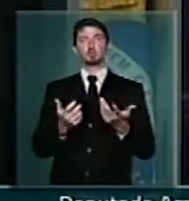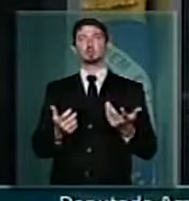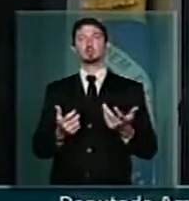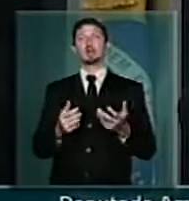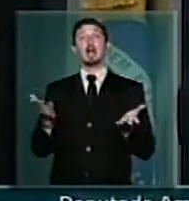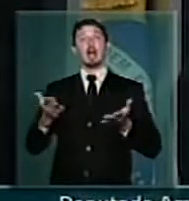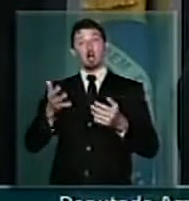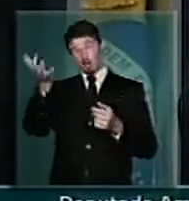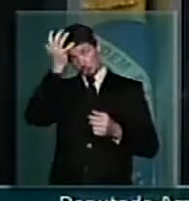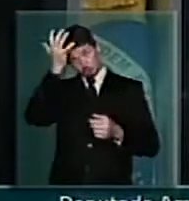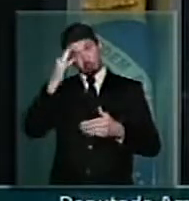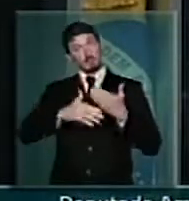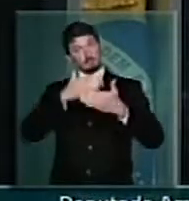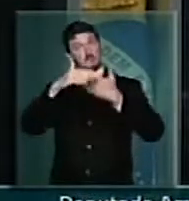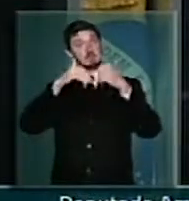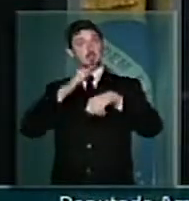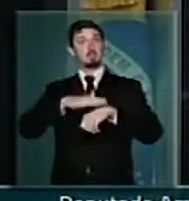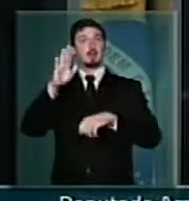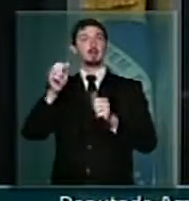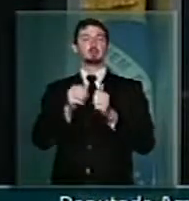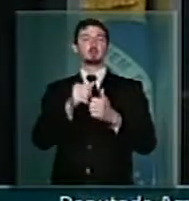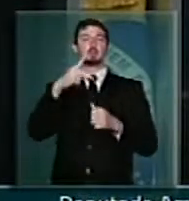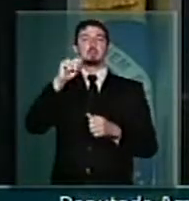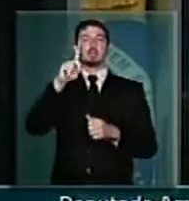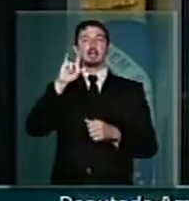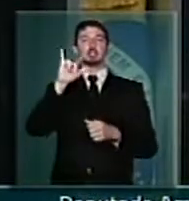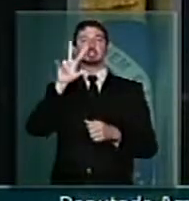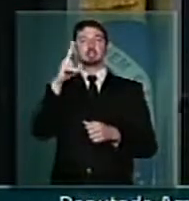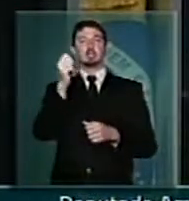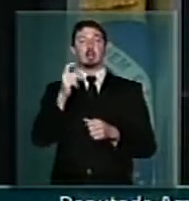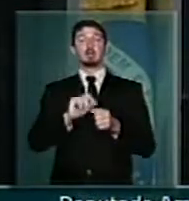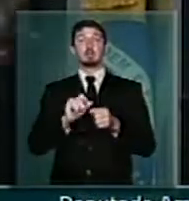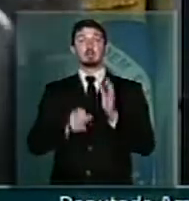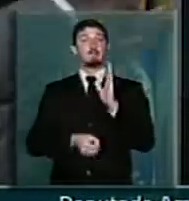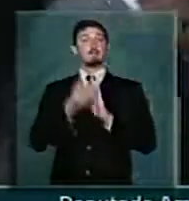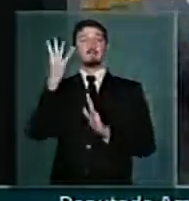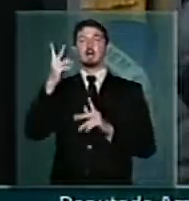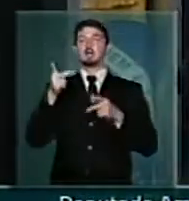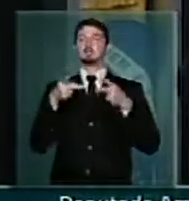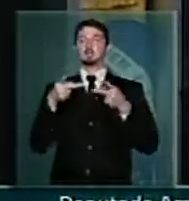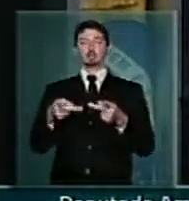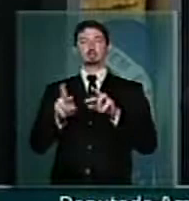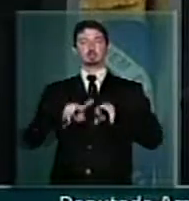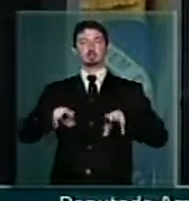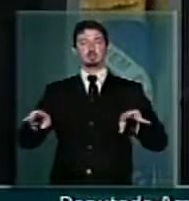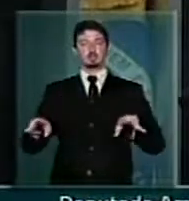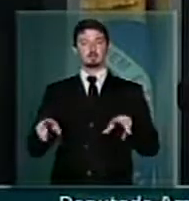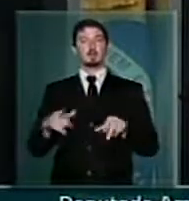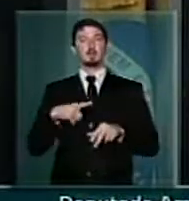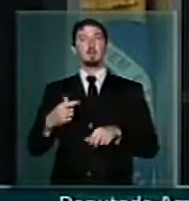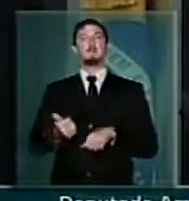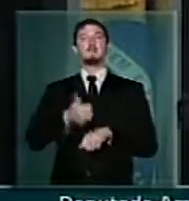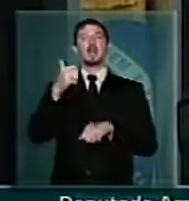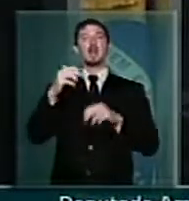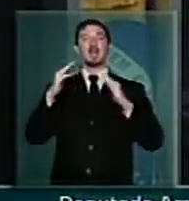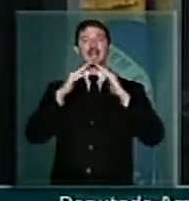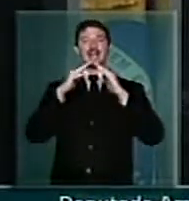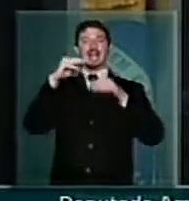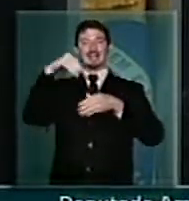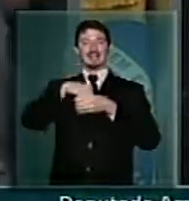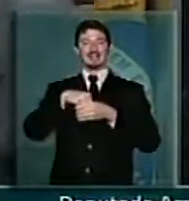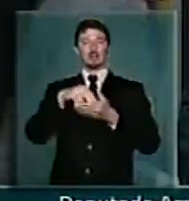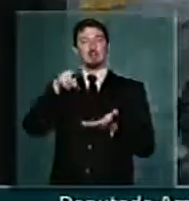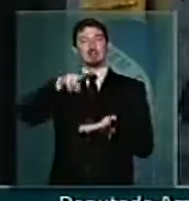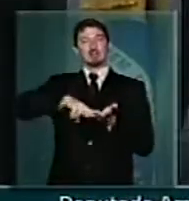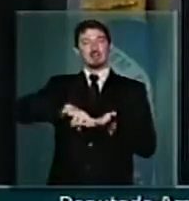avançando com Dilma e com Alexandre Padilha, que lançou diversos programas, entre eles Melhor em Casa, que é o programa de